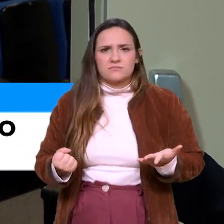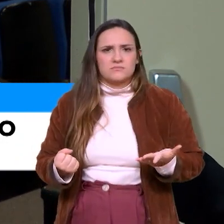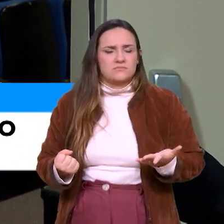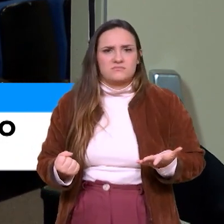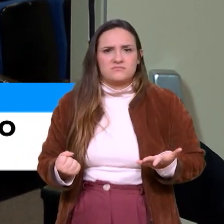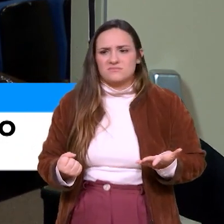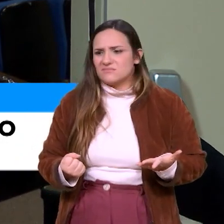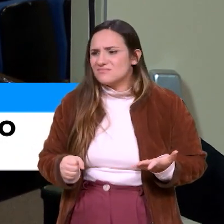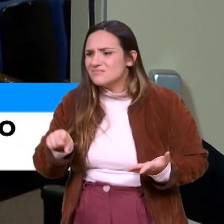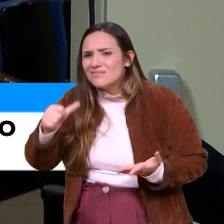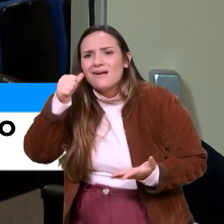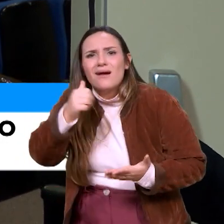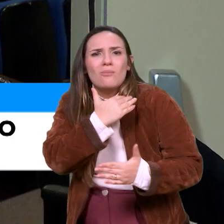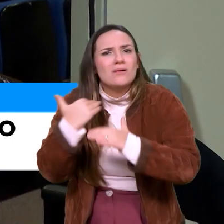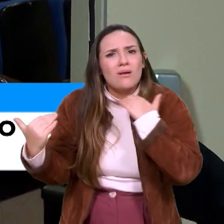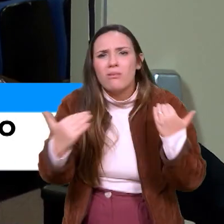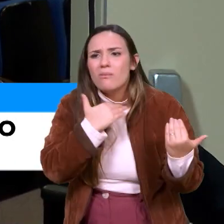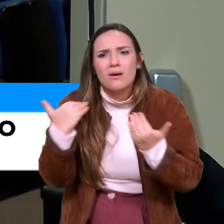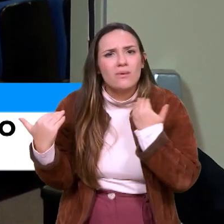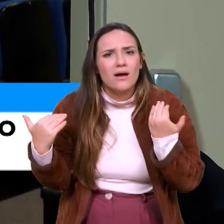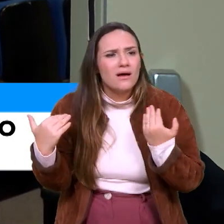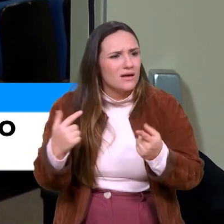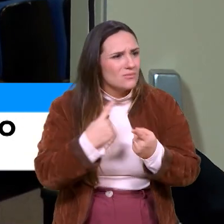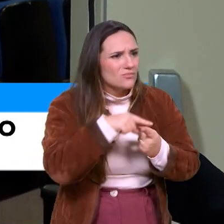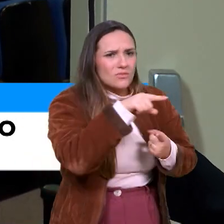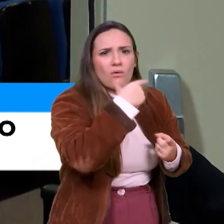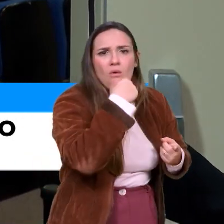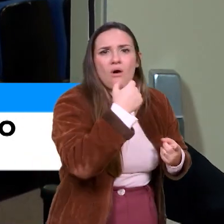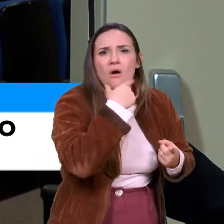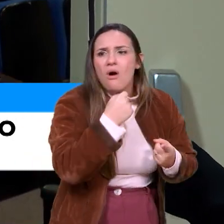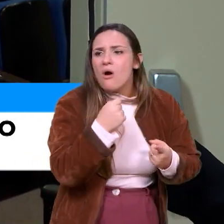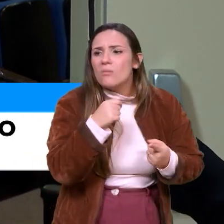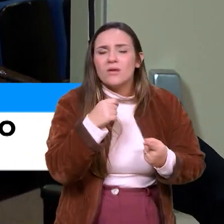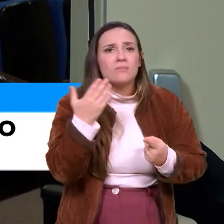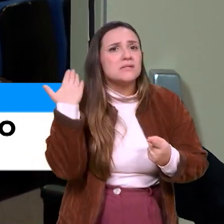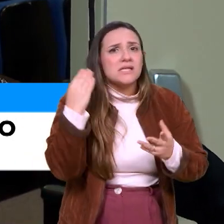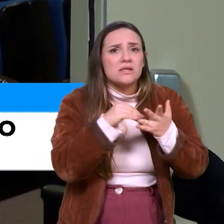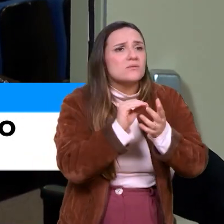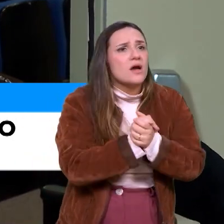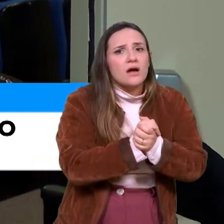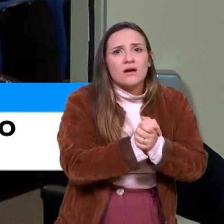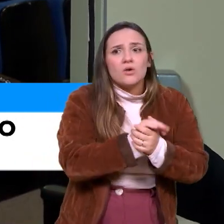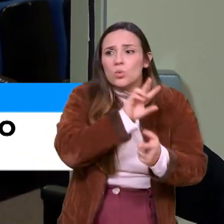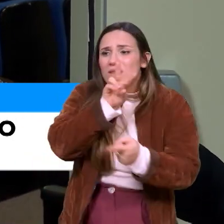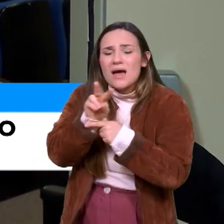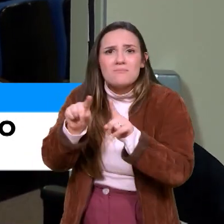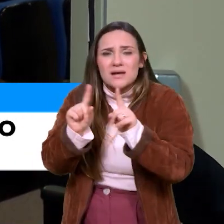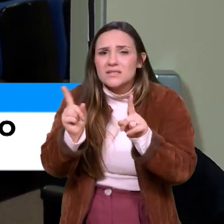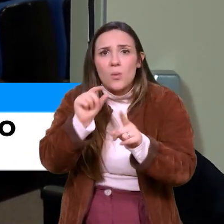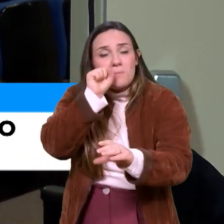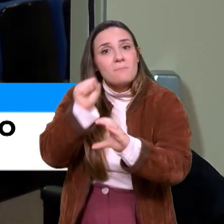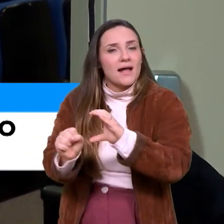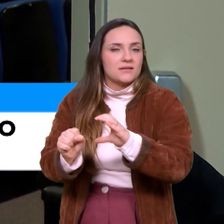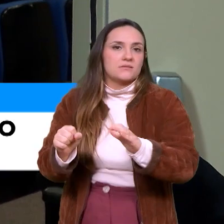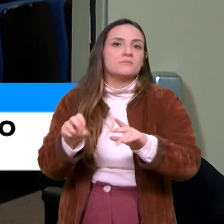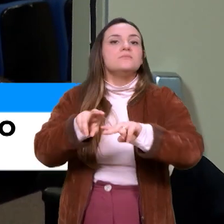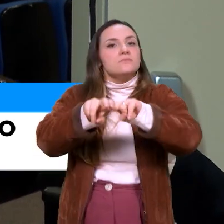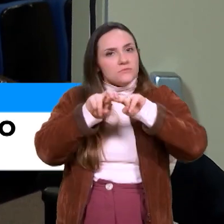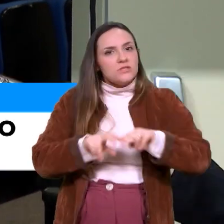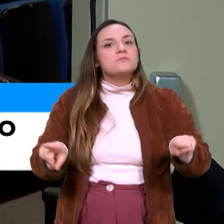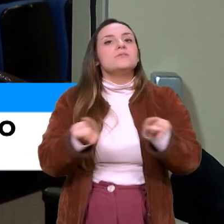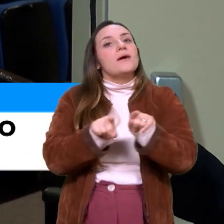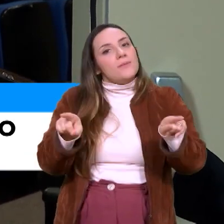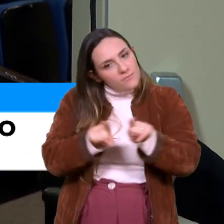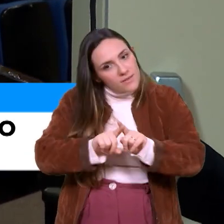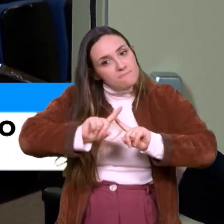permitir ver, né, mulheres perdendo a sua vida para quem deveria cuidar, é algo que a gente se preocupa muito, mas